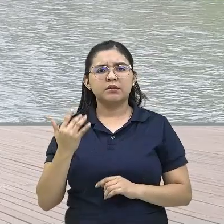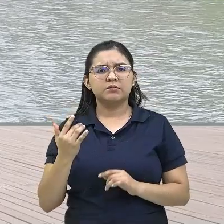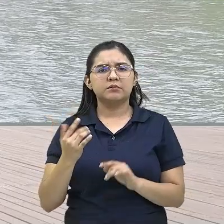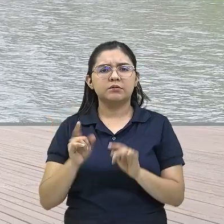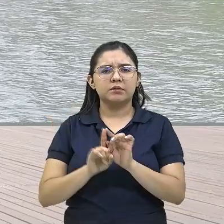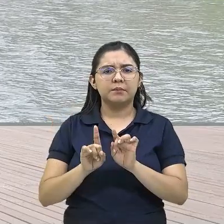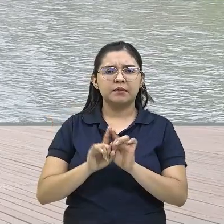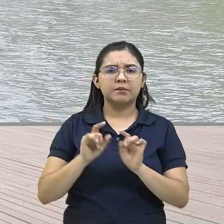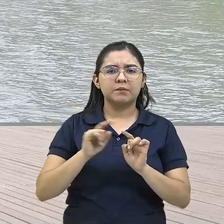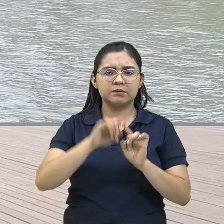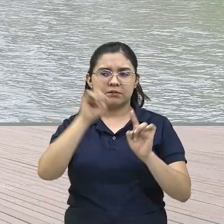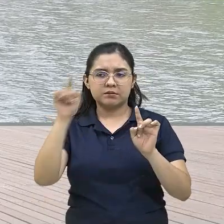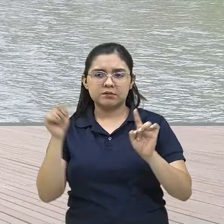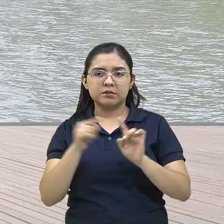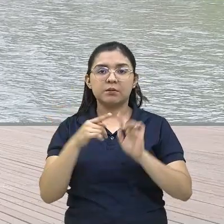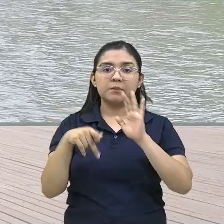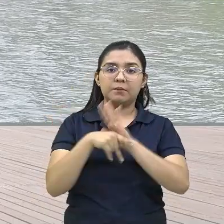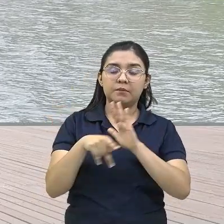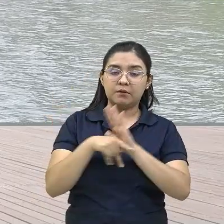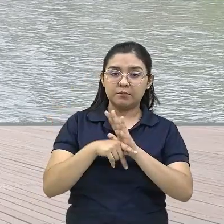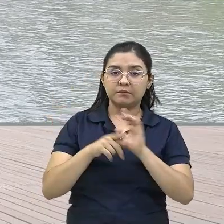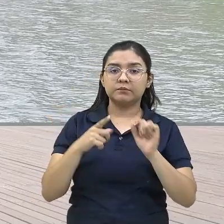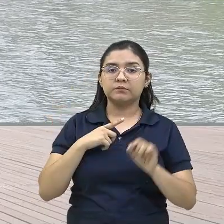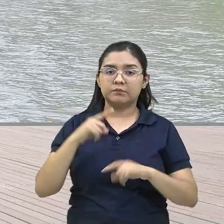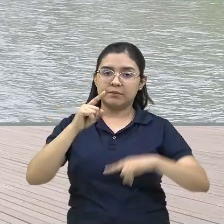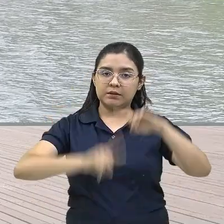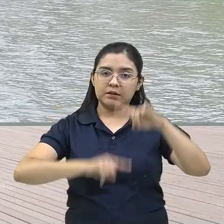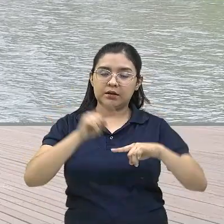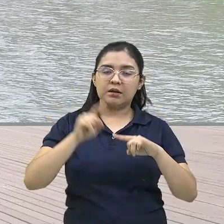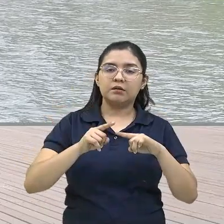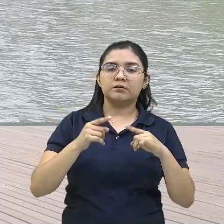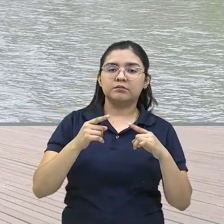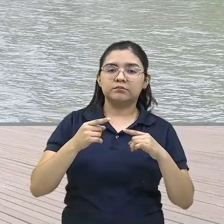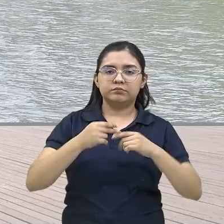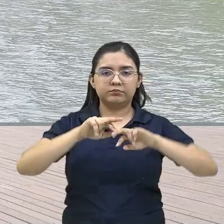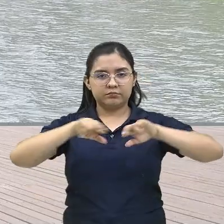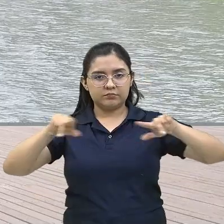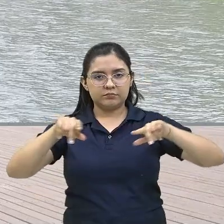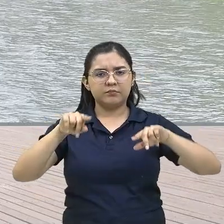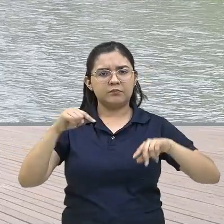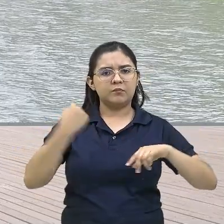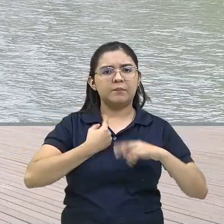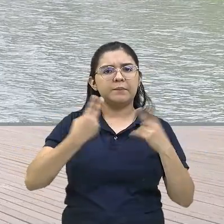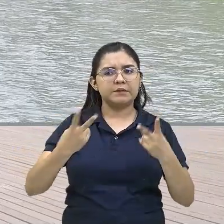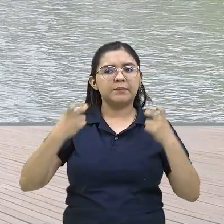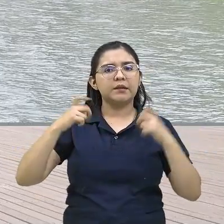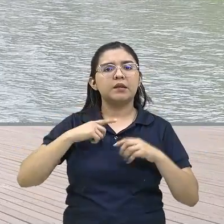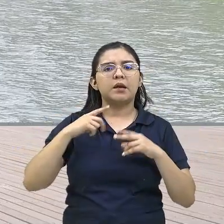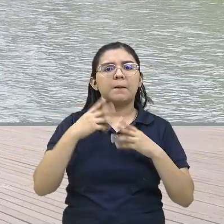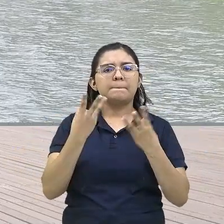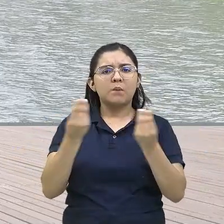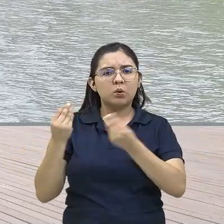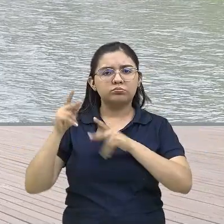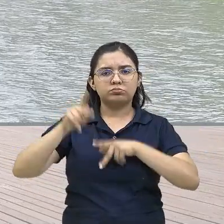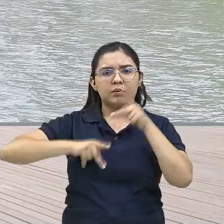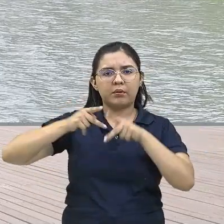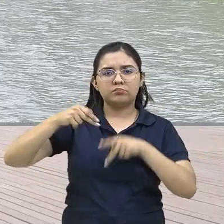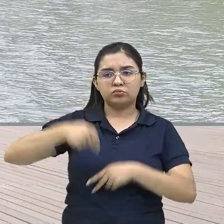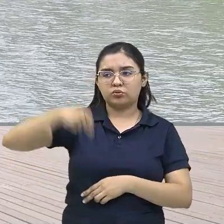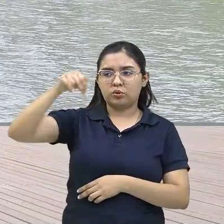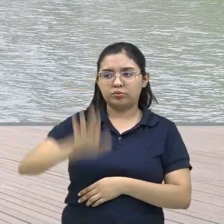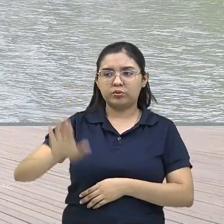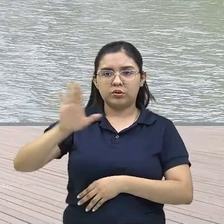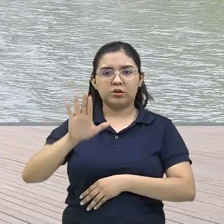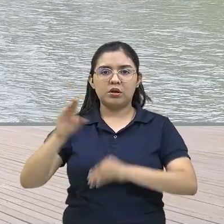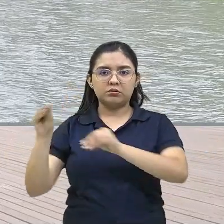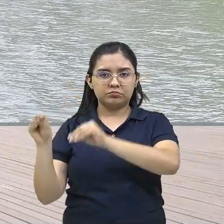esse ciclo da droga do sertão, da borracha, a gente vai perceber que a gente tem muitos nordestinos, né, que ocuparam e que estão